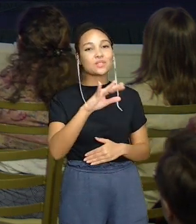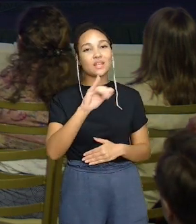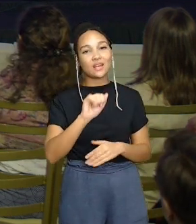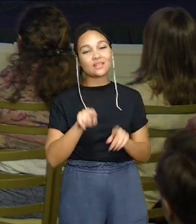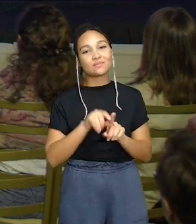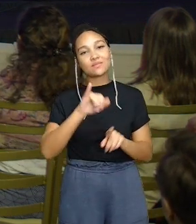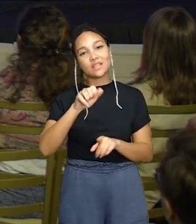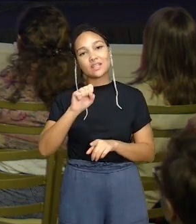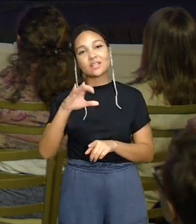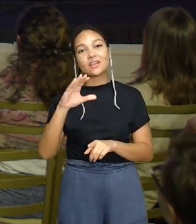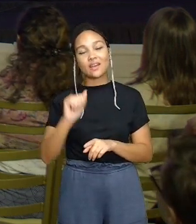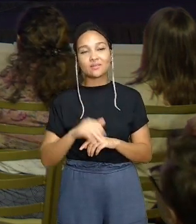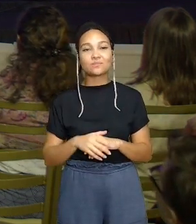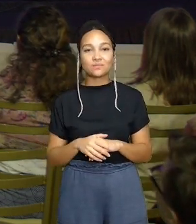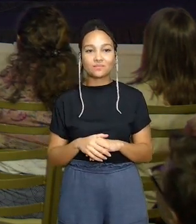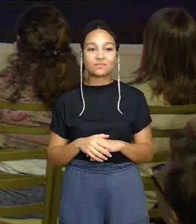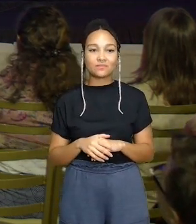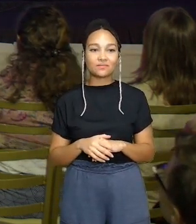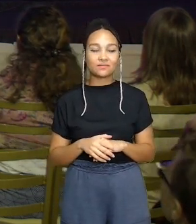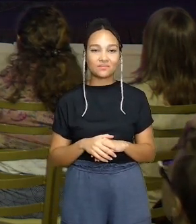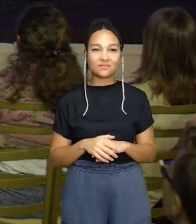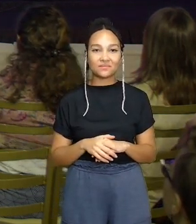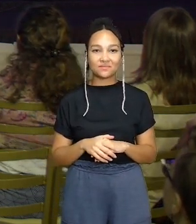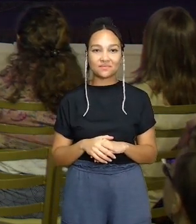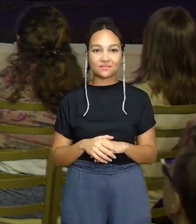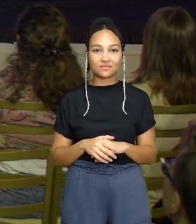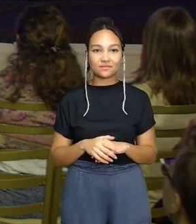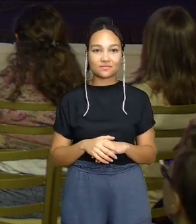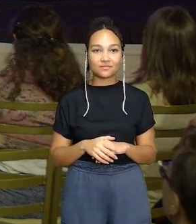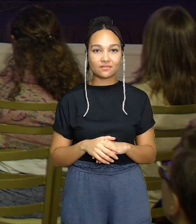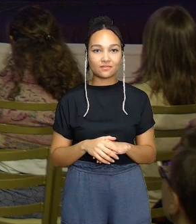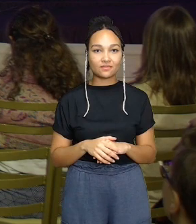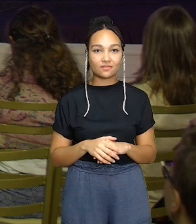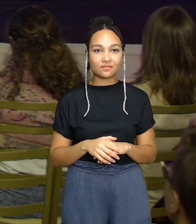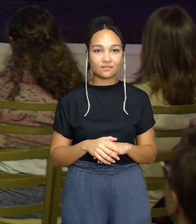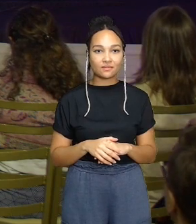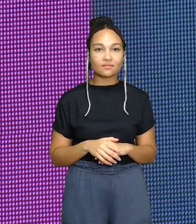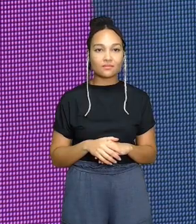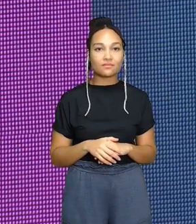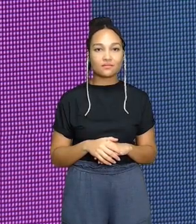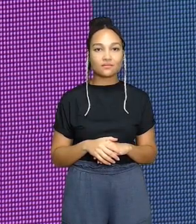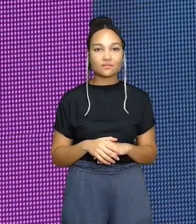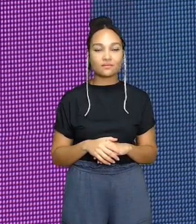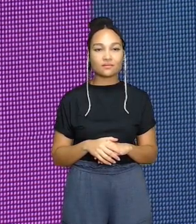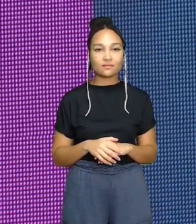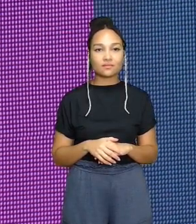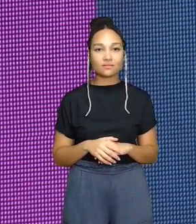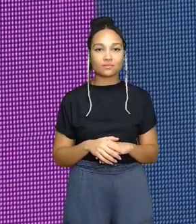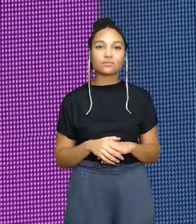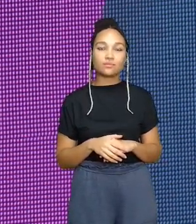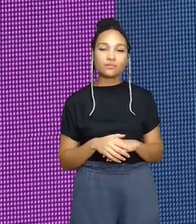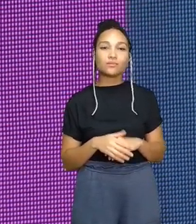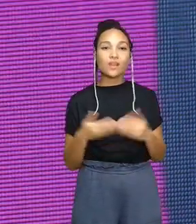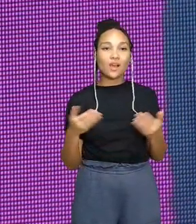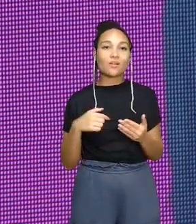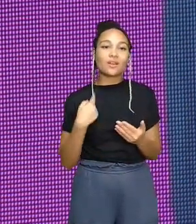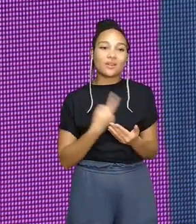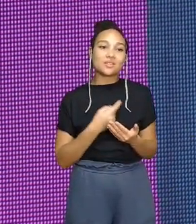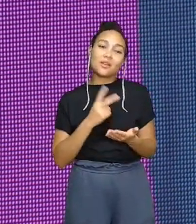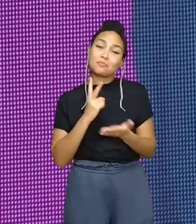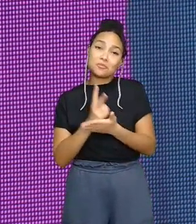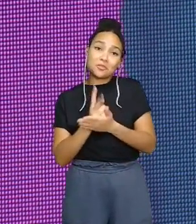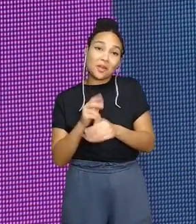não vou conseguir te passar de novo a palavra. E obrigada a todo mundo que acompanhou a nossa conversa. Acho que a gente vai continuar conversando